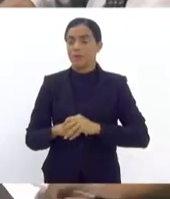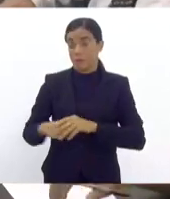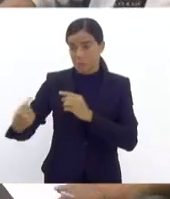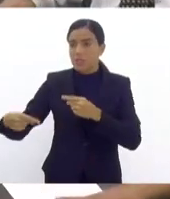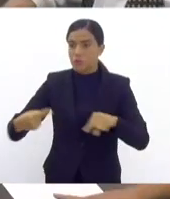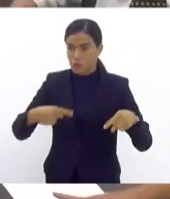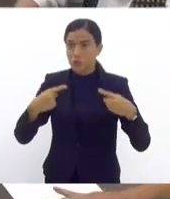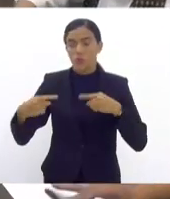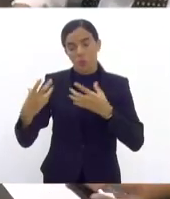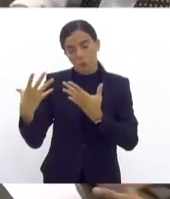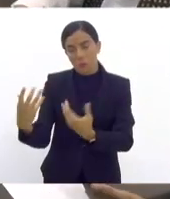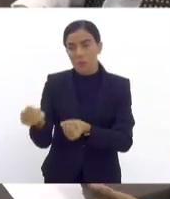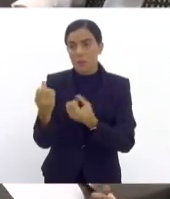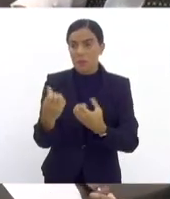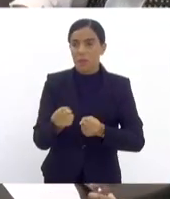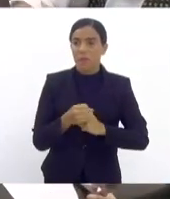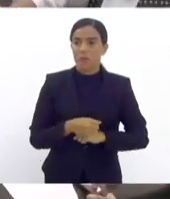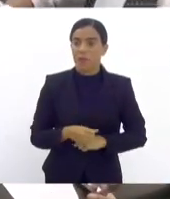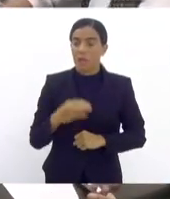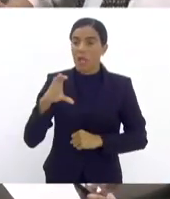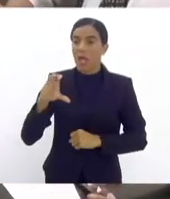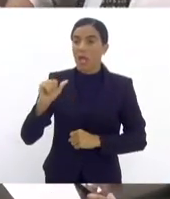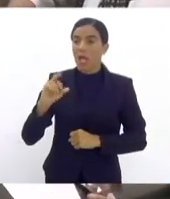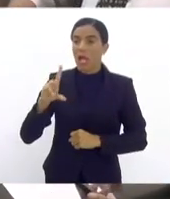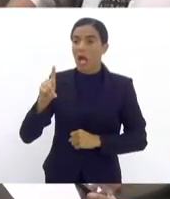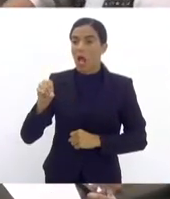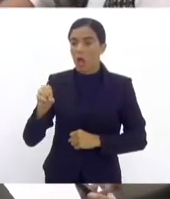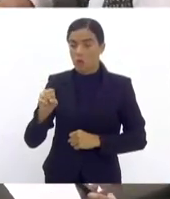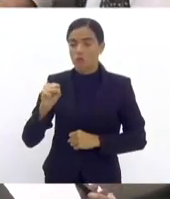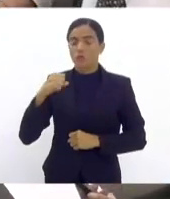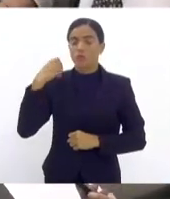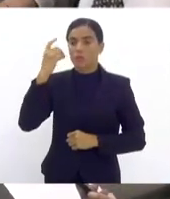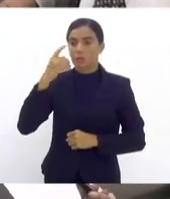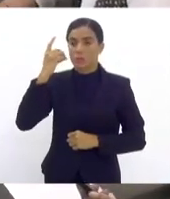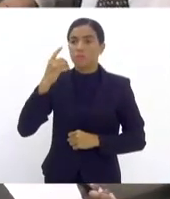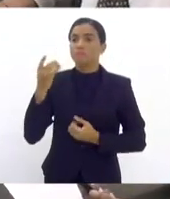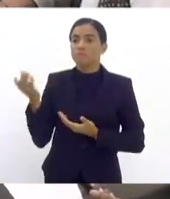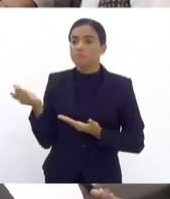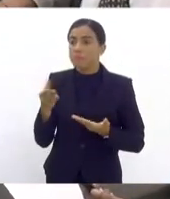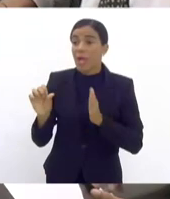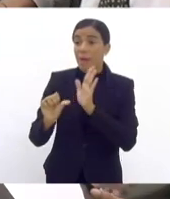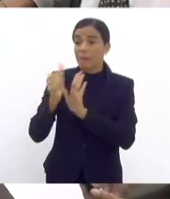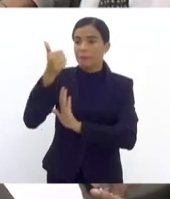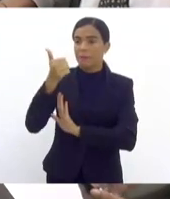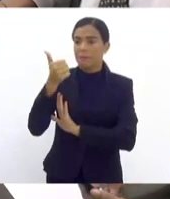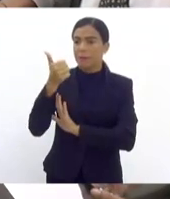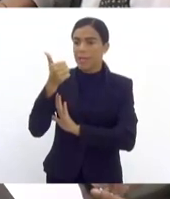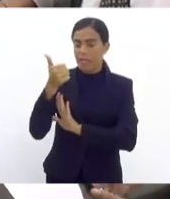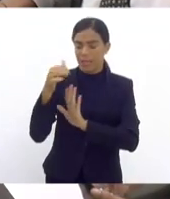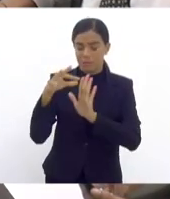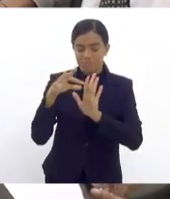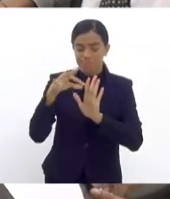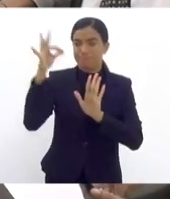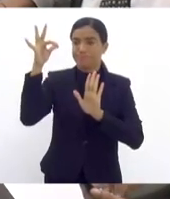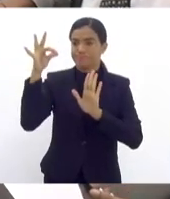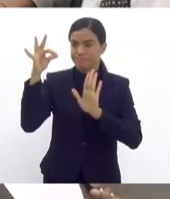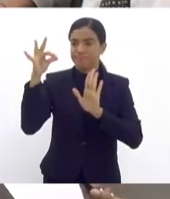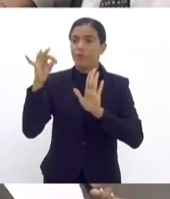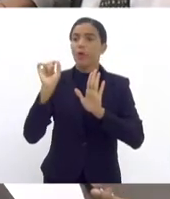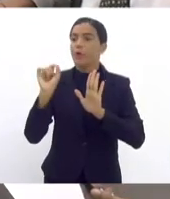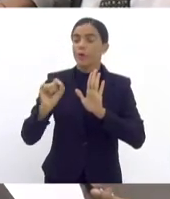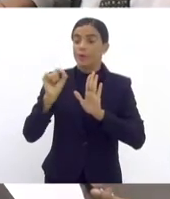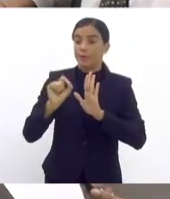presidente. Em discussão, deputado Carlos Mink. Não, são duas observações só. A primeira, deputado Amorim, é o